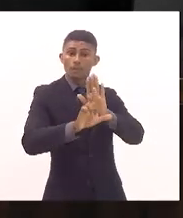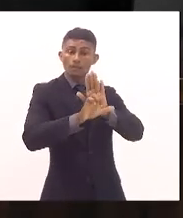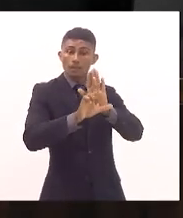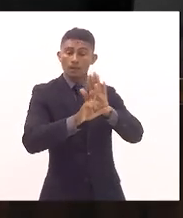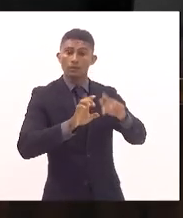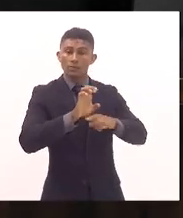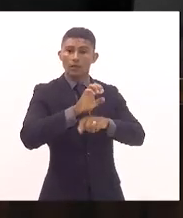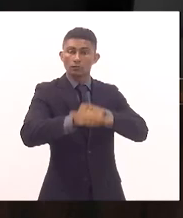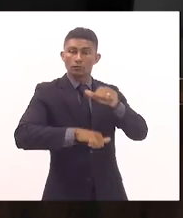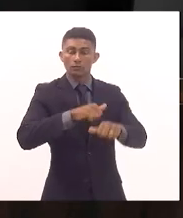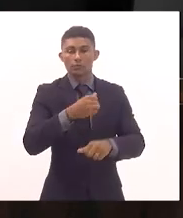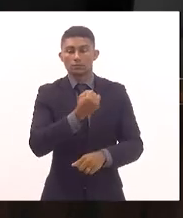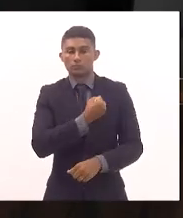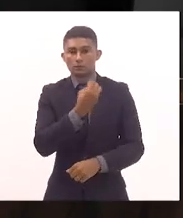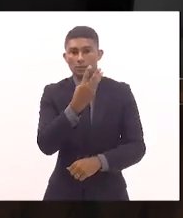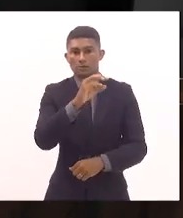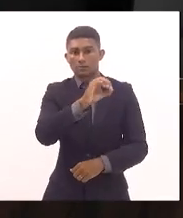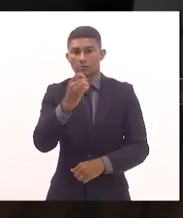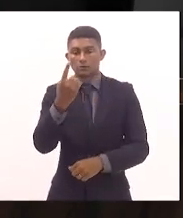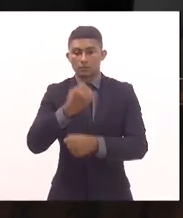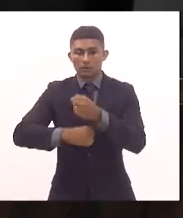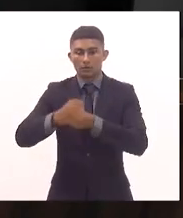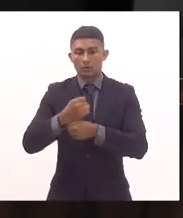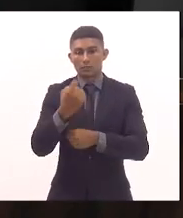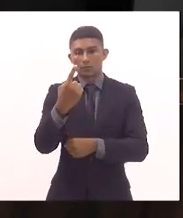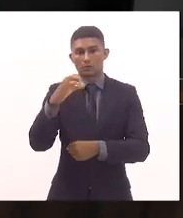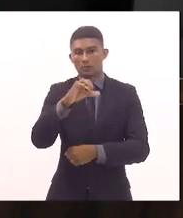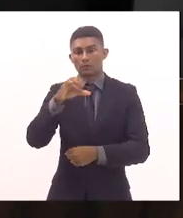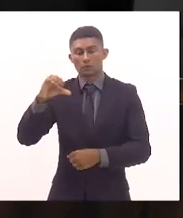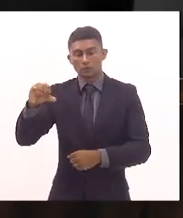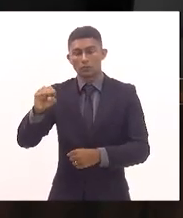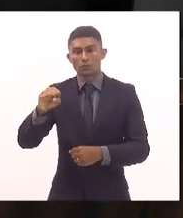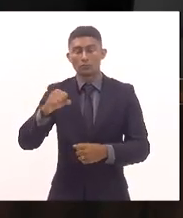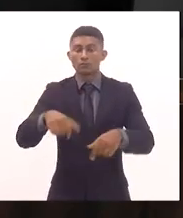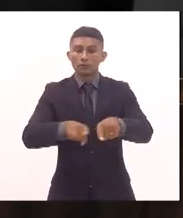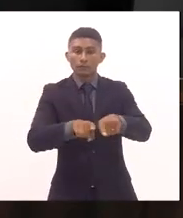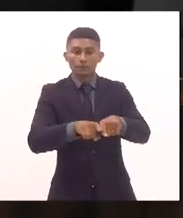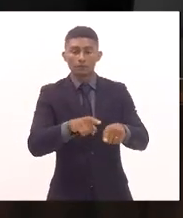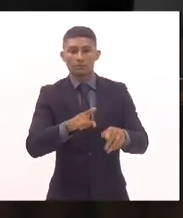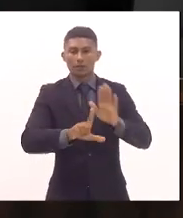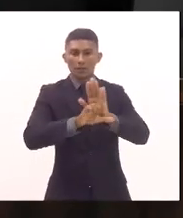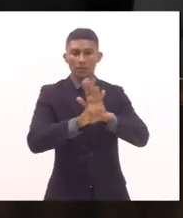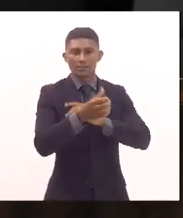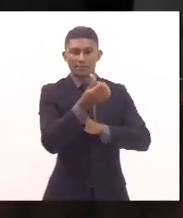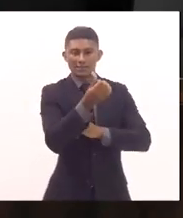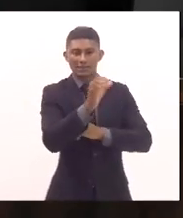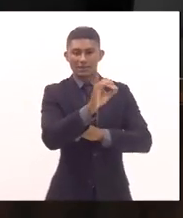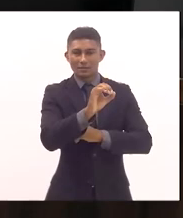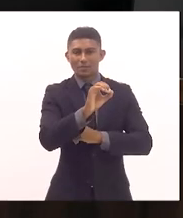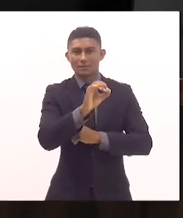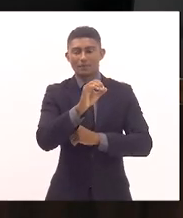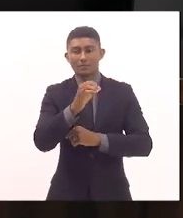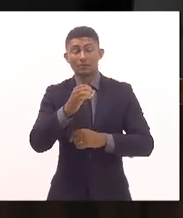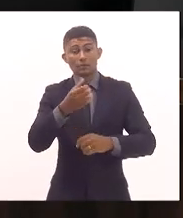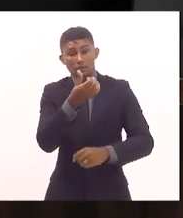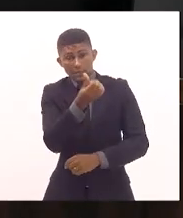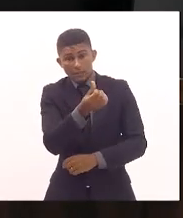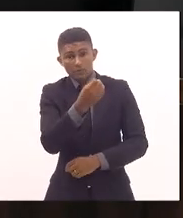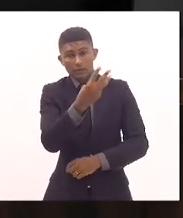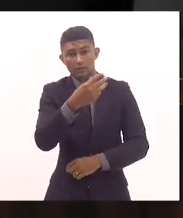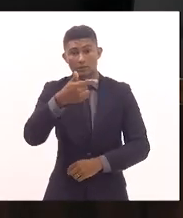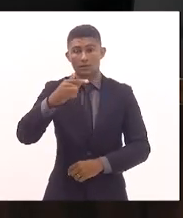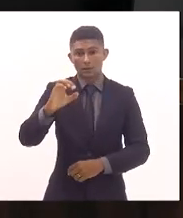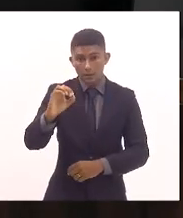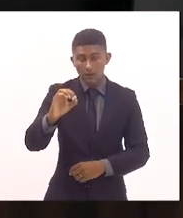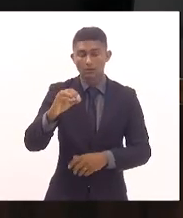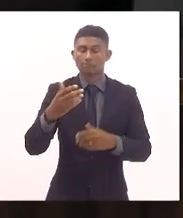estaduais 3.001 de 98, 3.350 de 99, 6.281 de 12, 6.370 de 12,